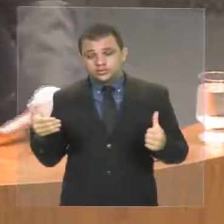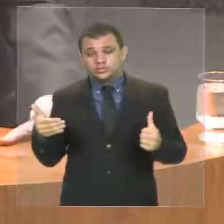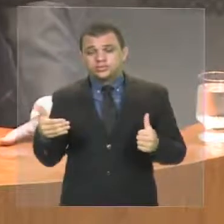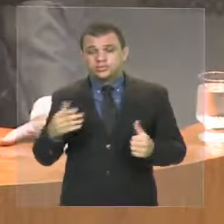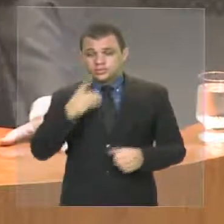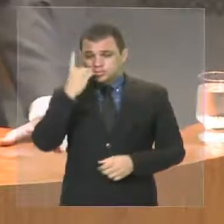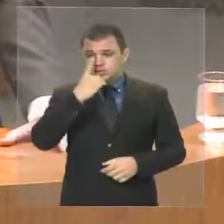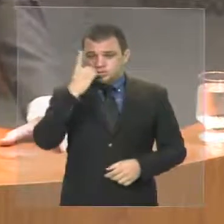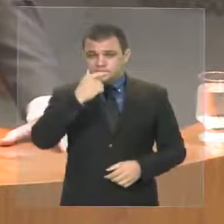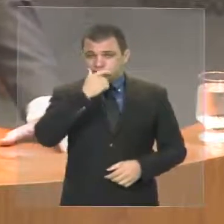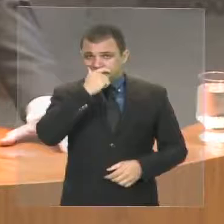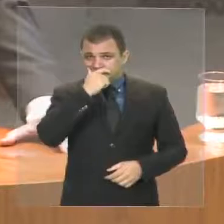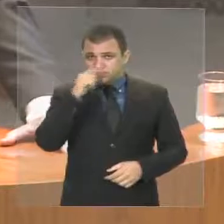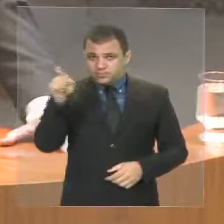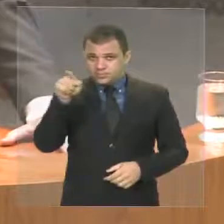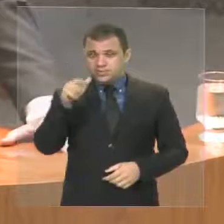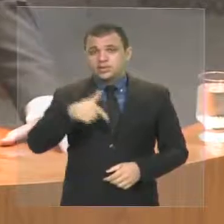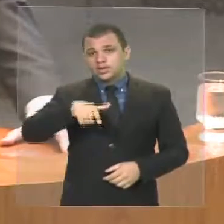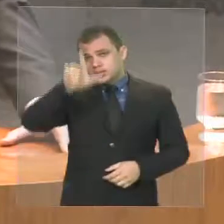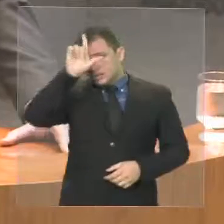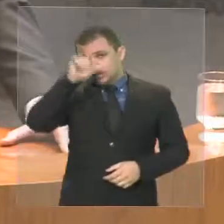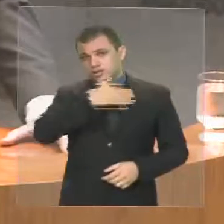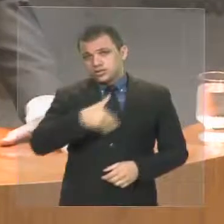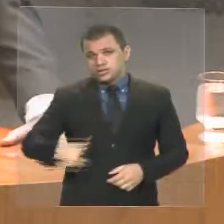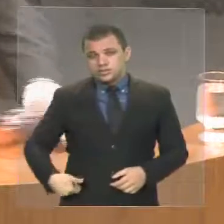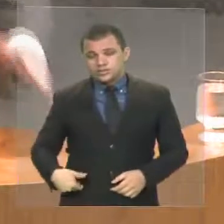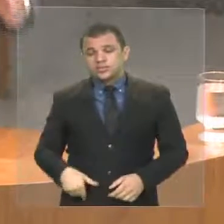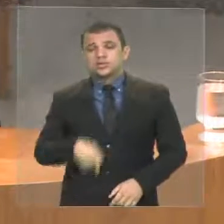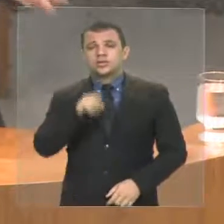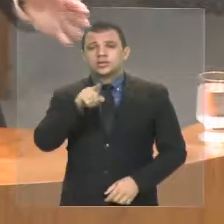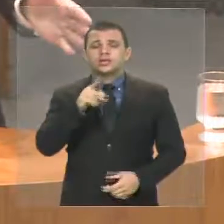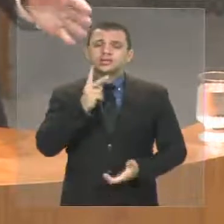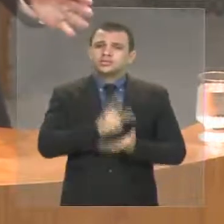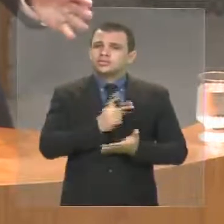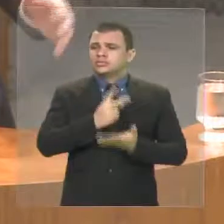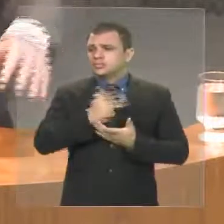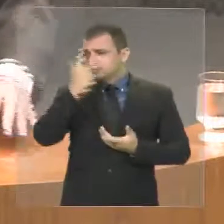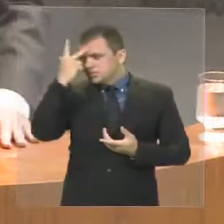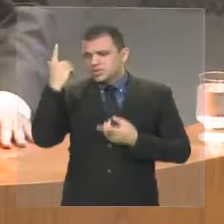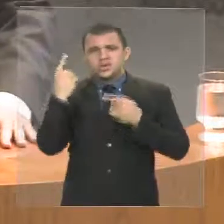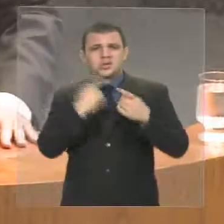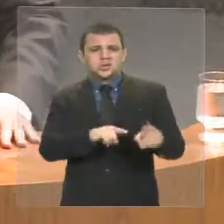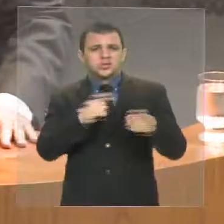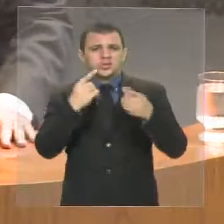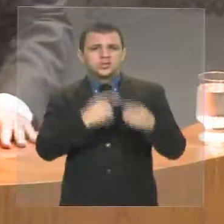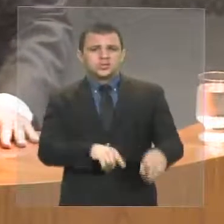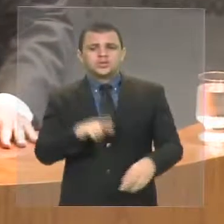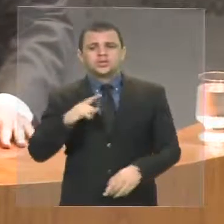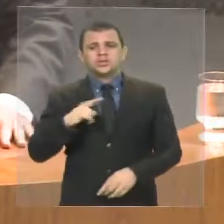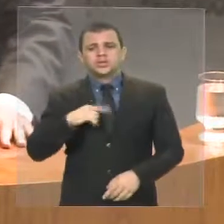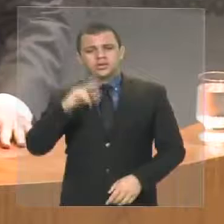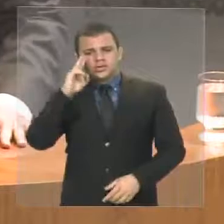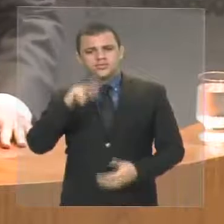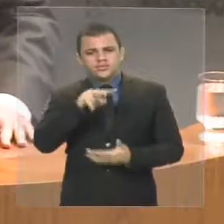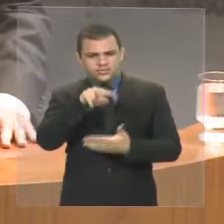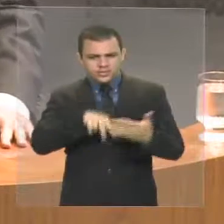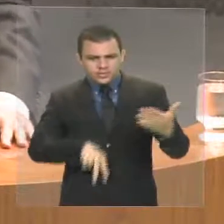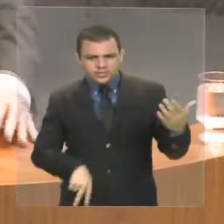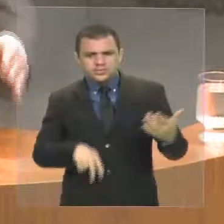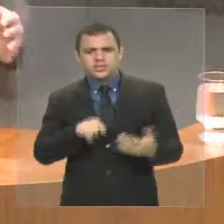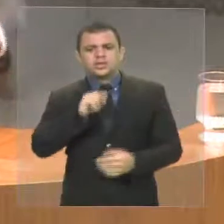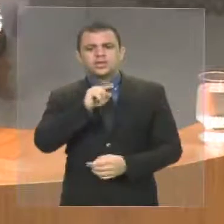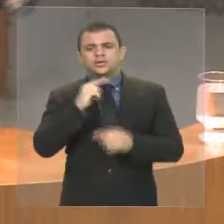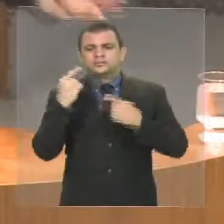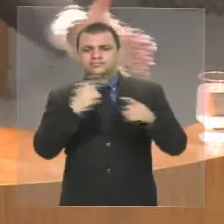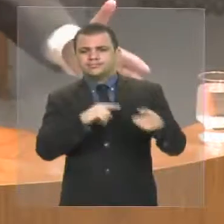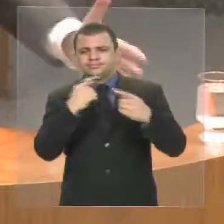deputado César Pires era líder do governo e foi muito criticado. Eu vi as notas taquigráficas, foi muito